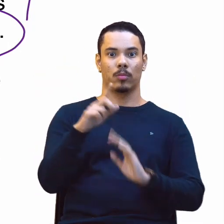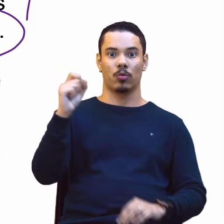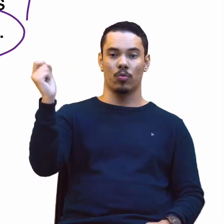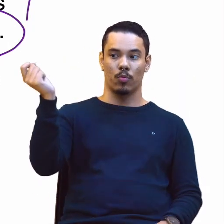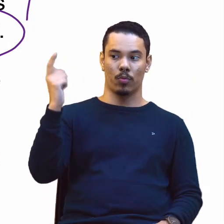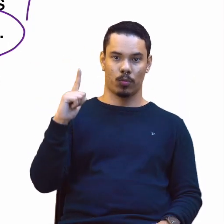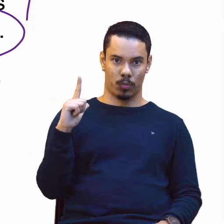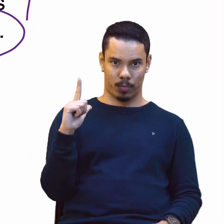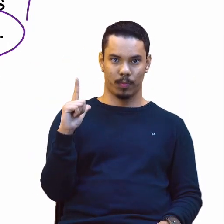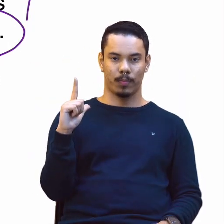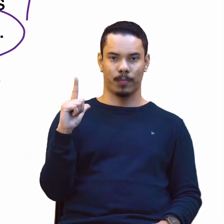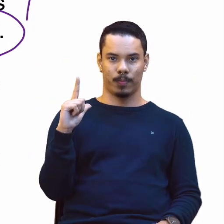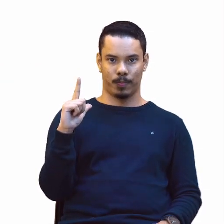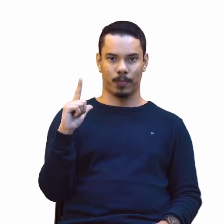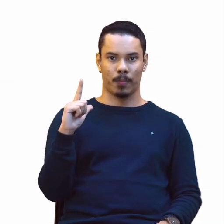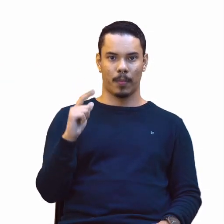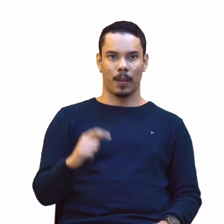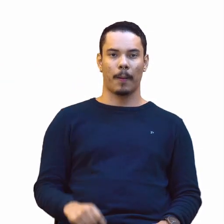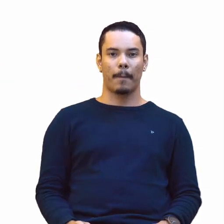sol.